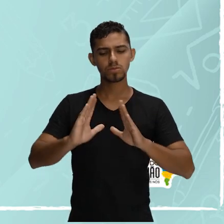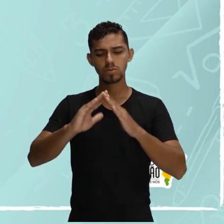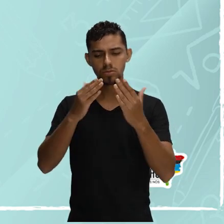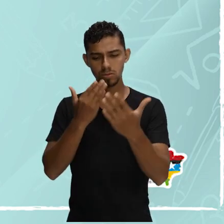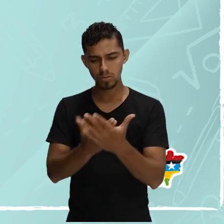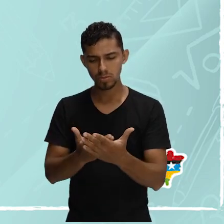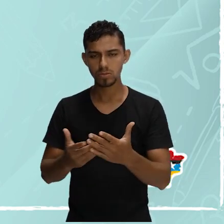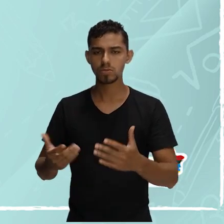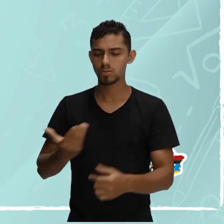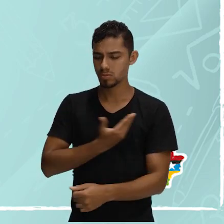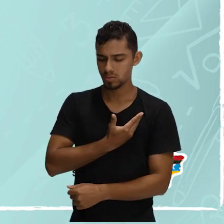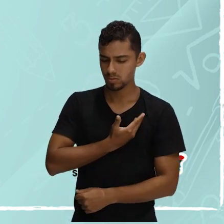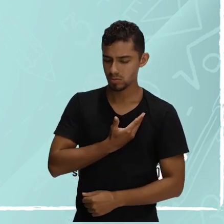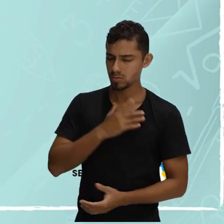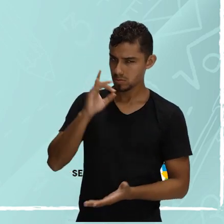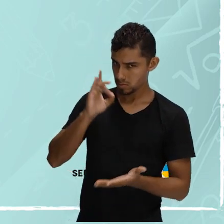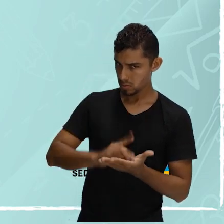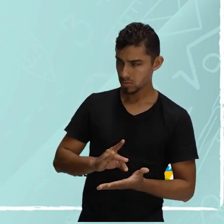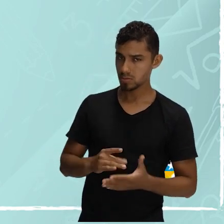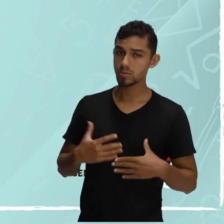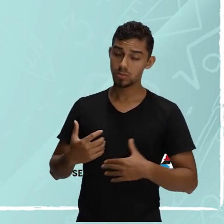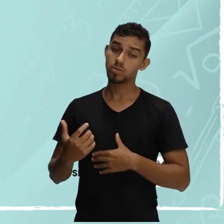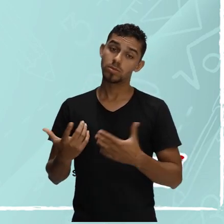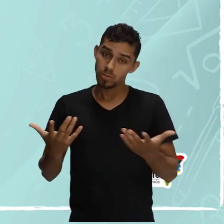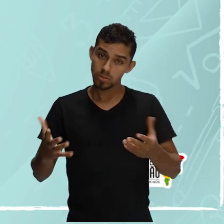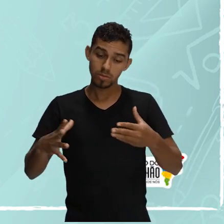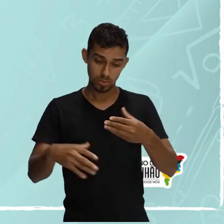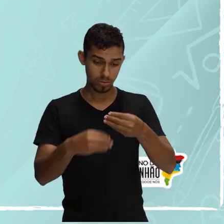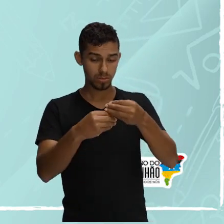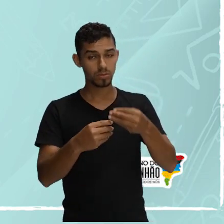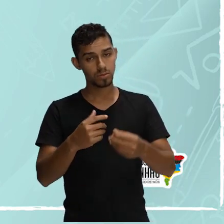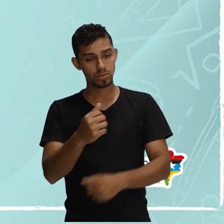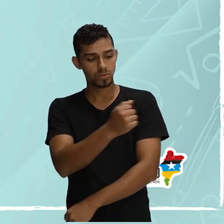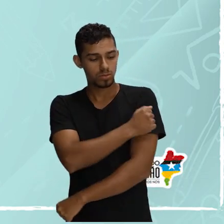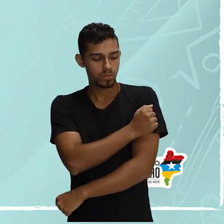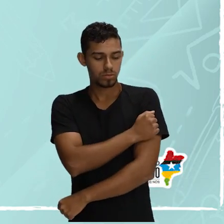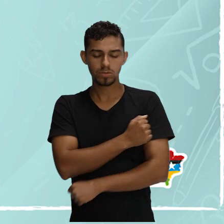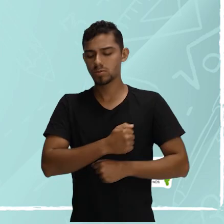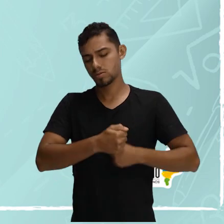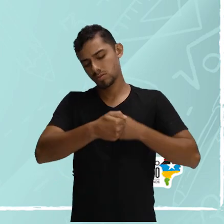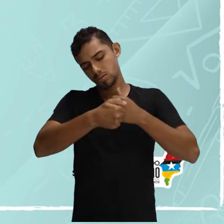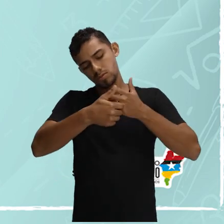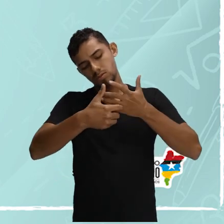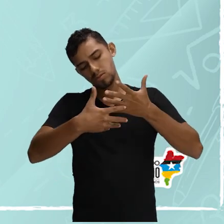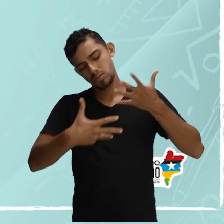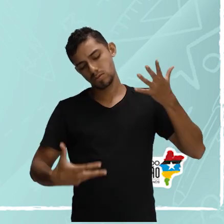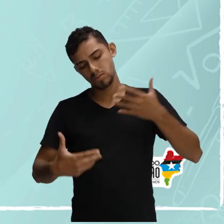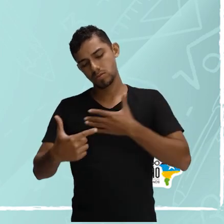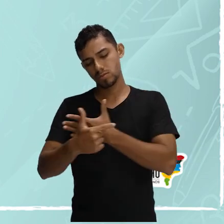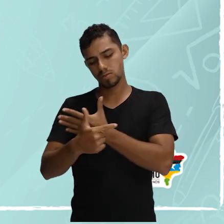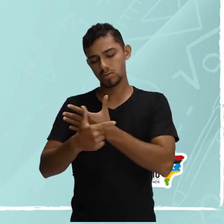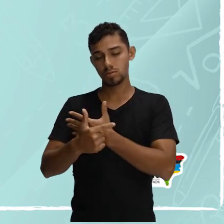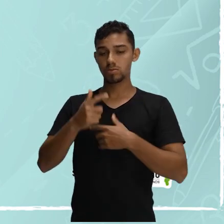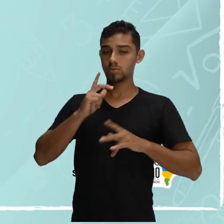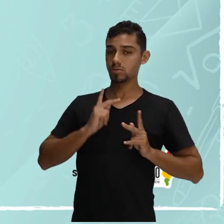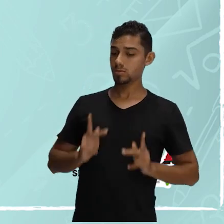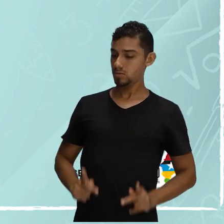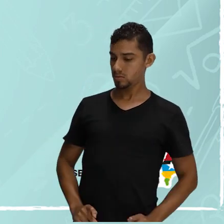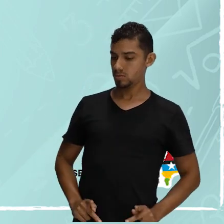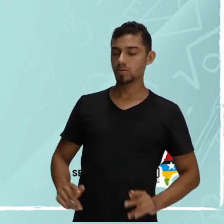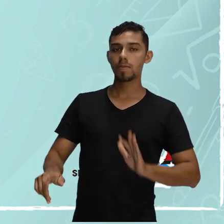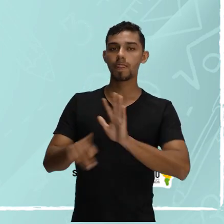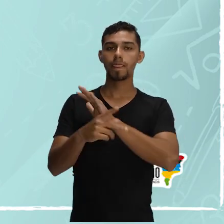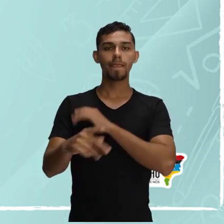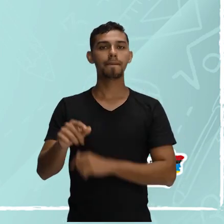tornar amigo também, além de ser estudante, entendeu? E aí você tem uma série de funções, de comportamentos, de